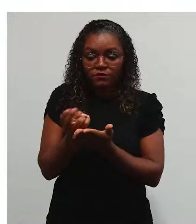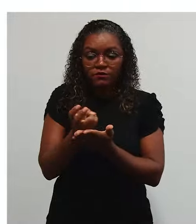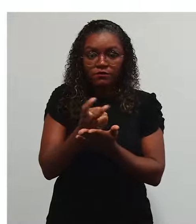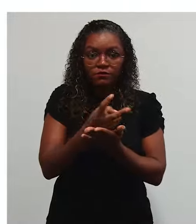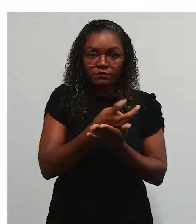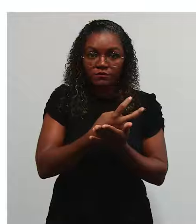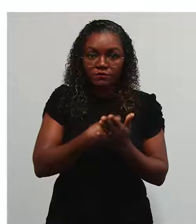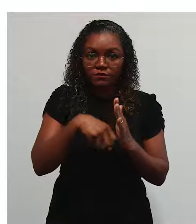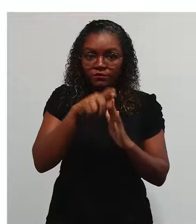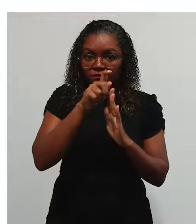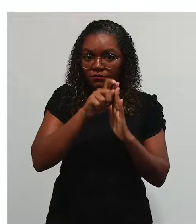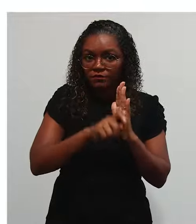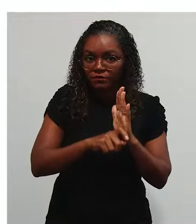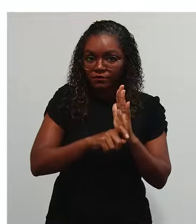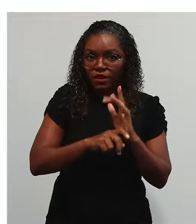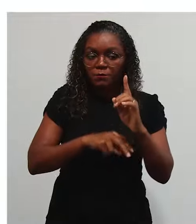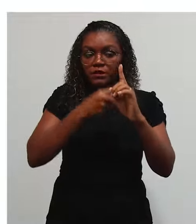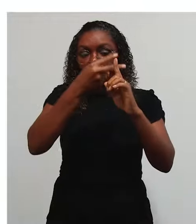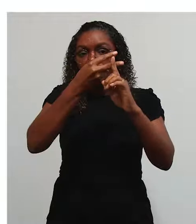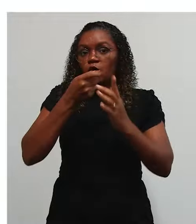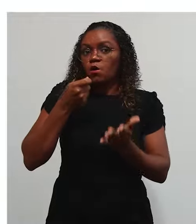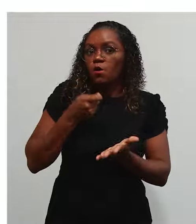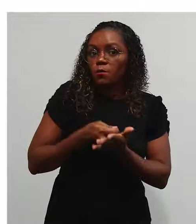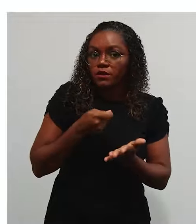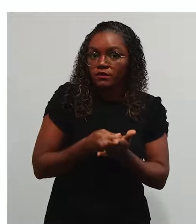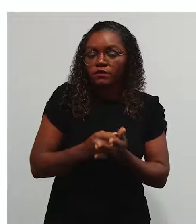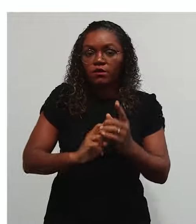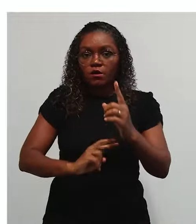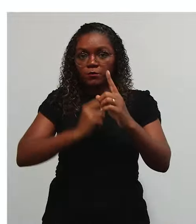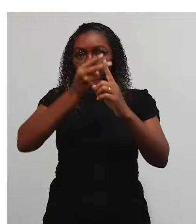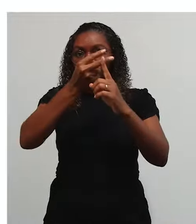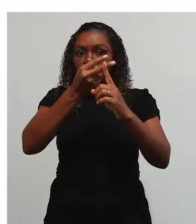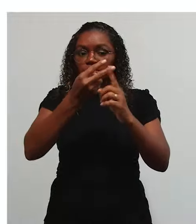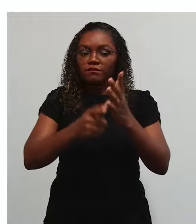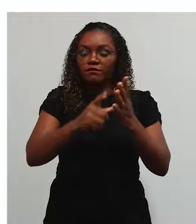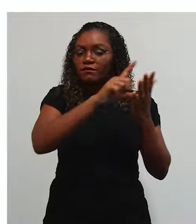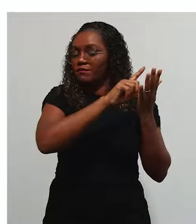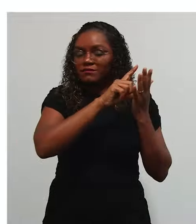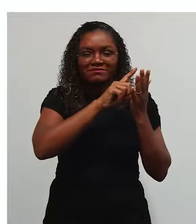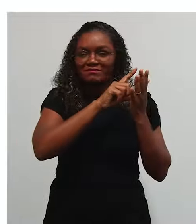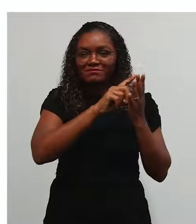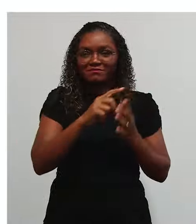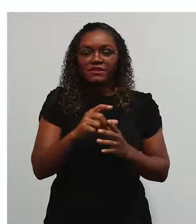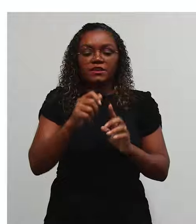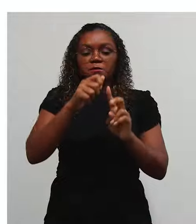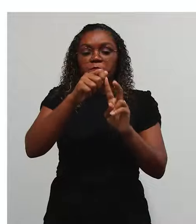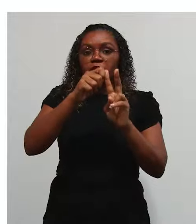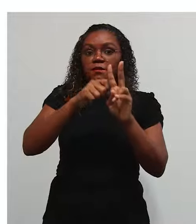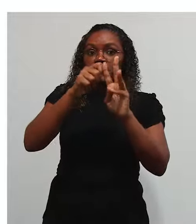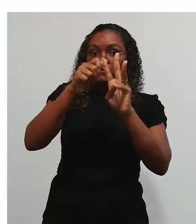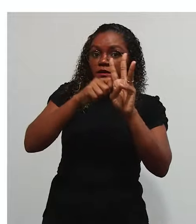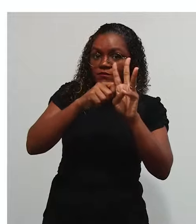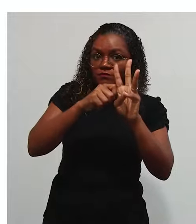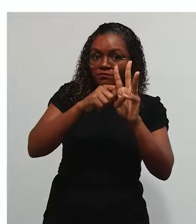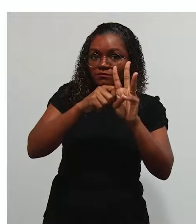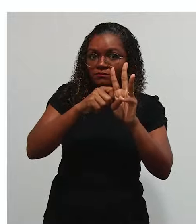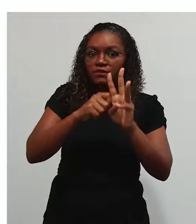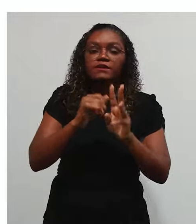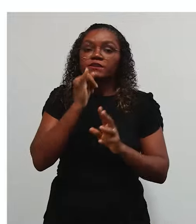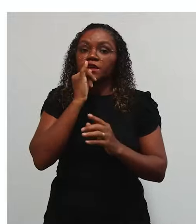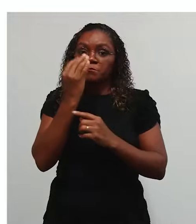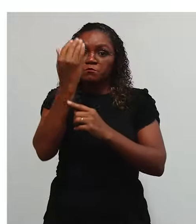tributos exigir criar ou aumentar os tributos antes de transcorridos 90 dias da data